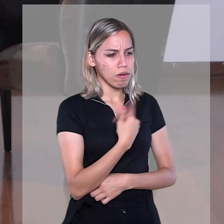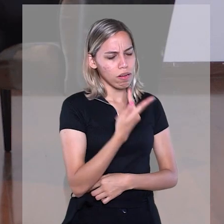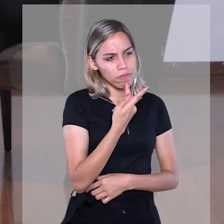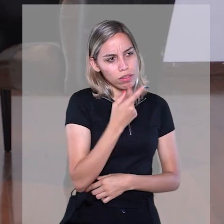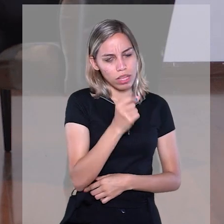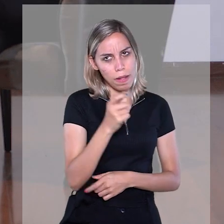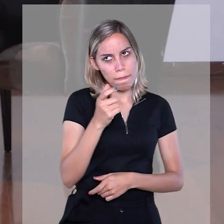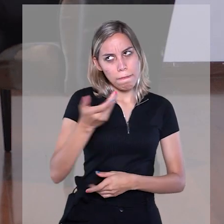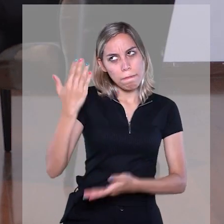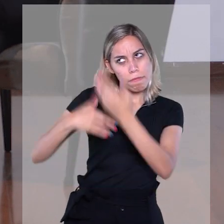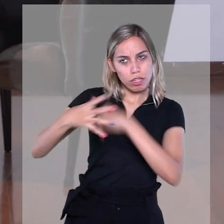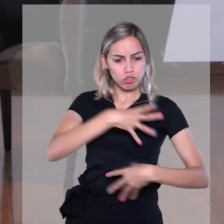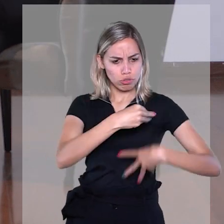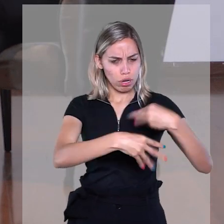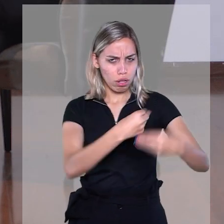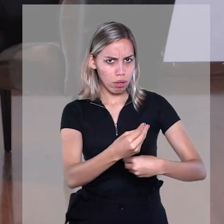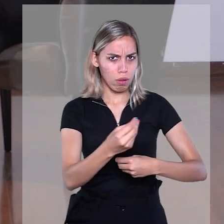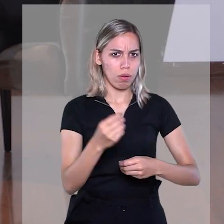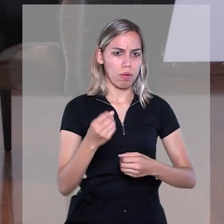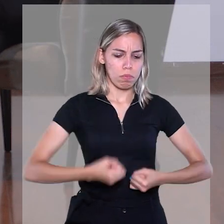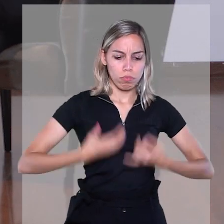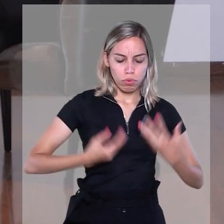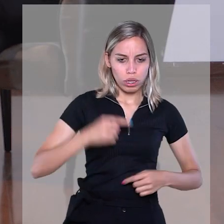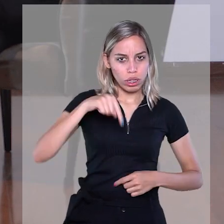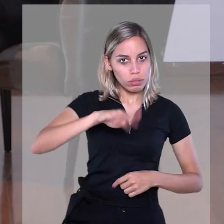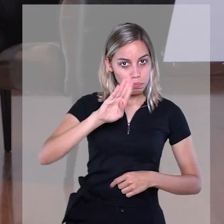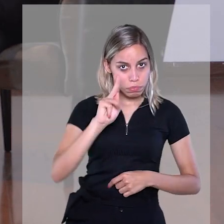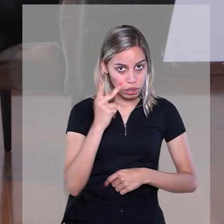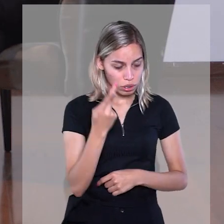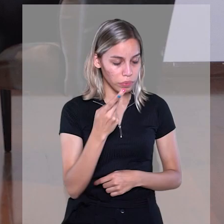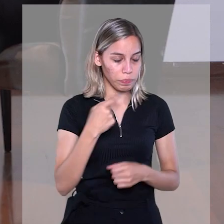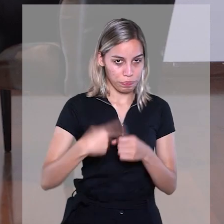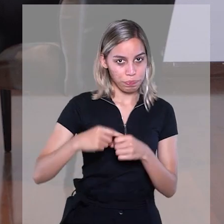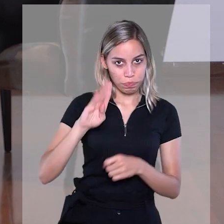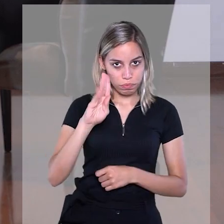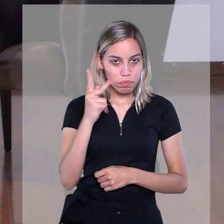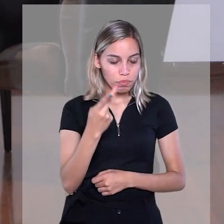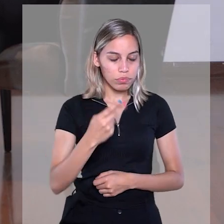de poetas aqui de Belo Horizonte, de escritores e poetas, que decidiu tomar